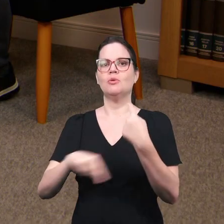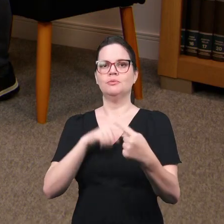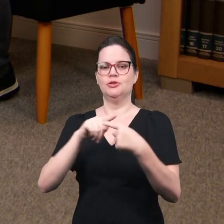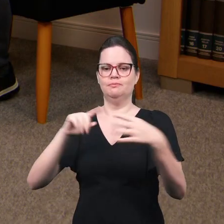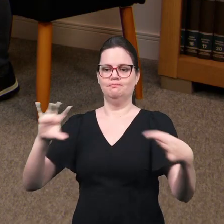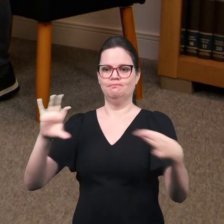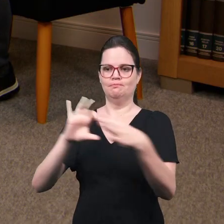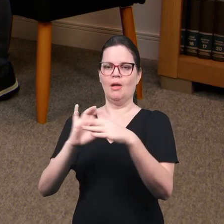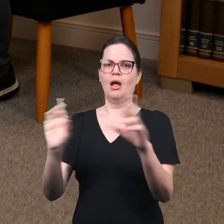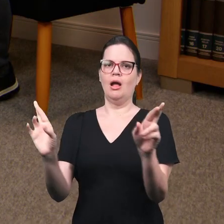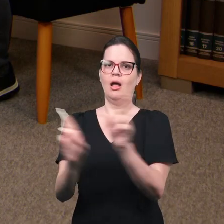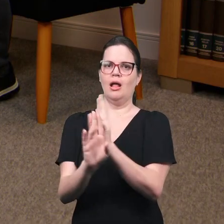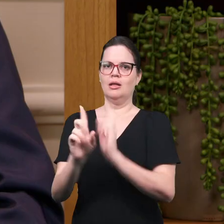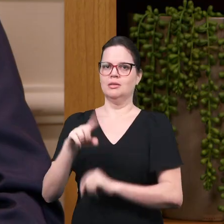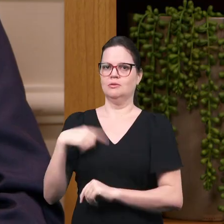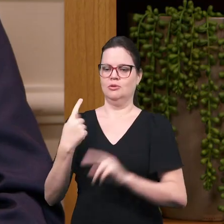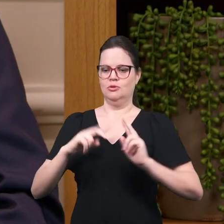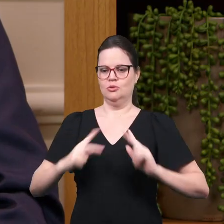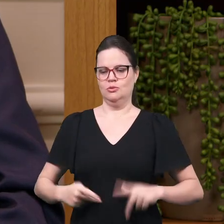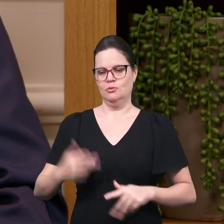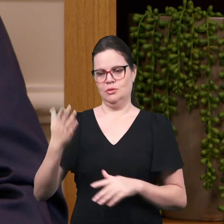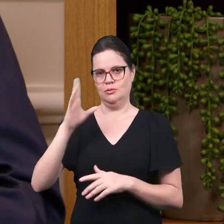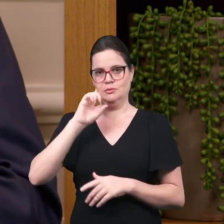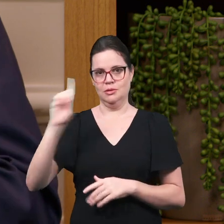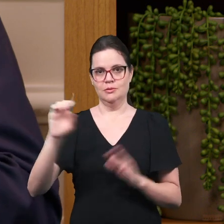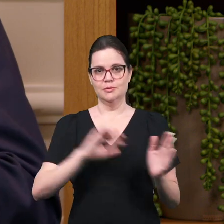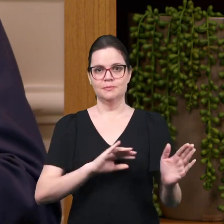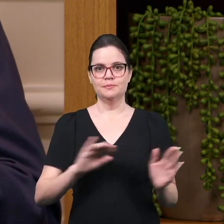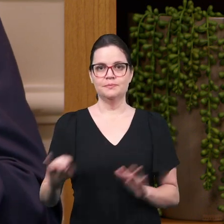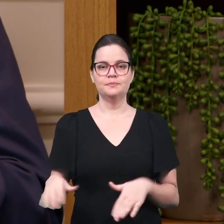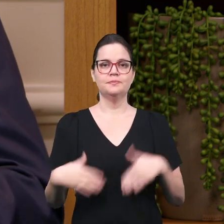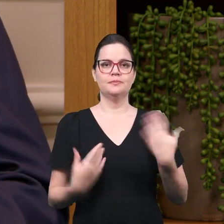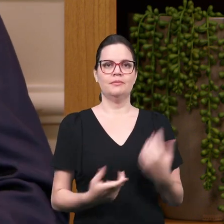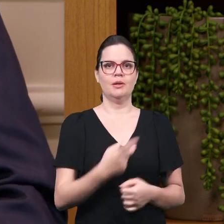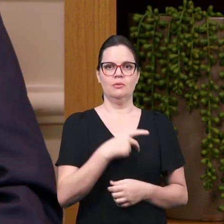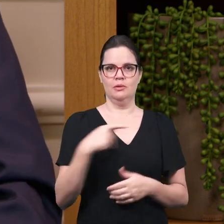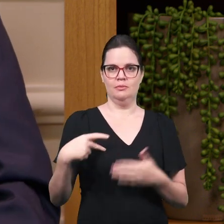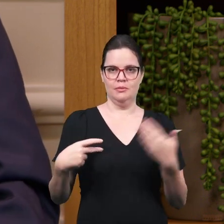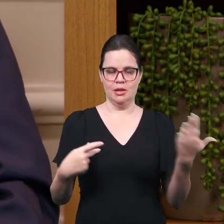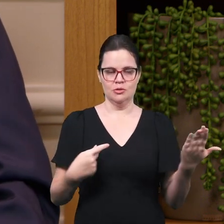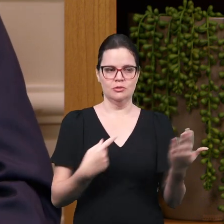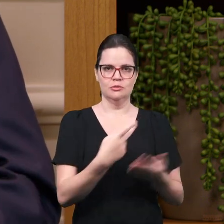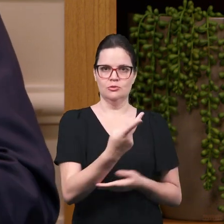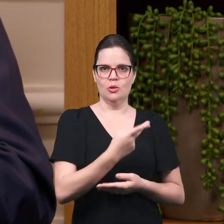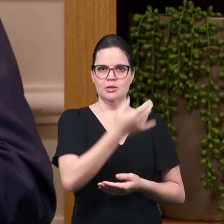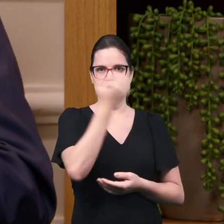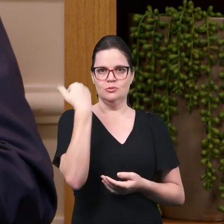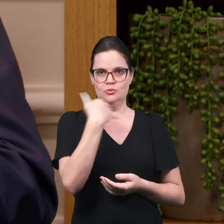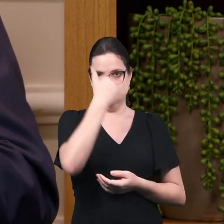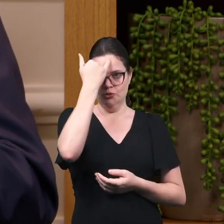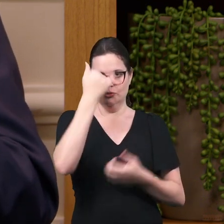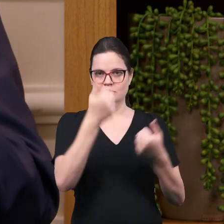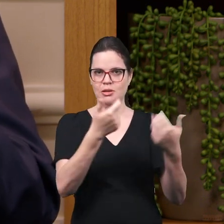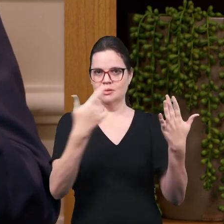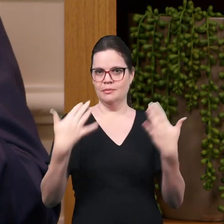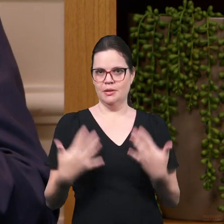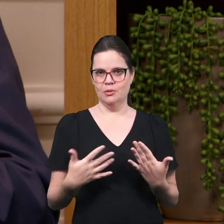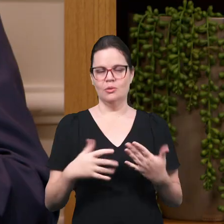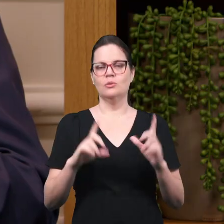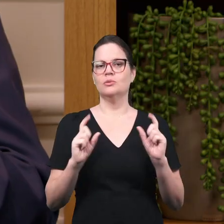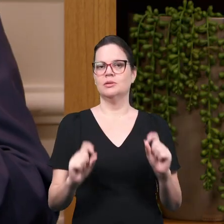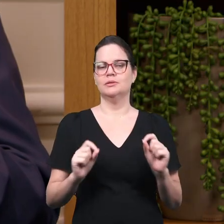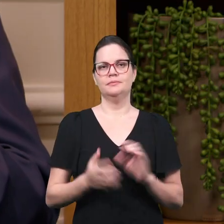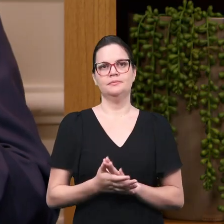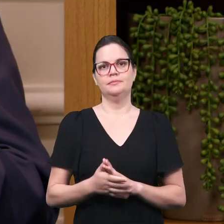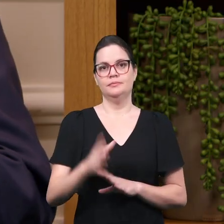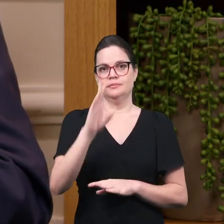pastor Fernando e pastor Josimar aqui disseram nessa introdução é dizer que os atributos de